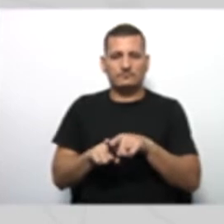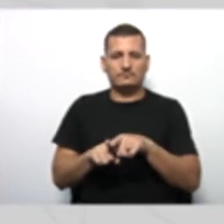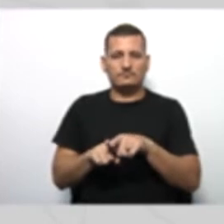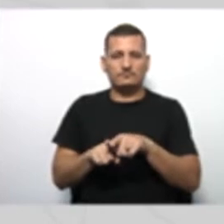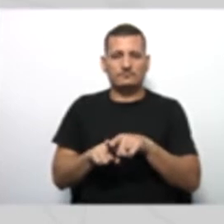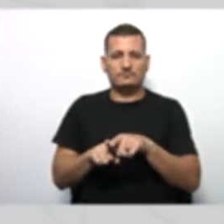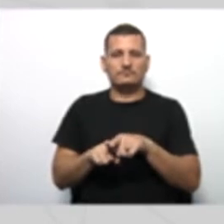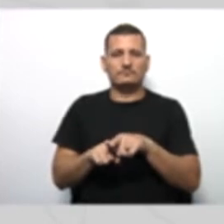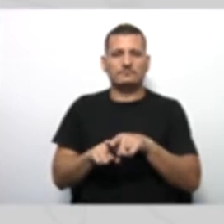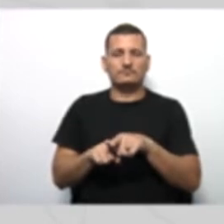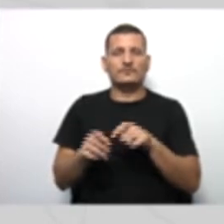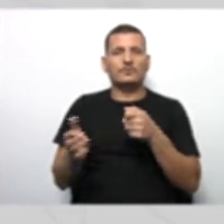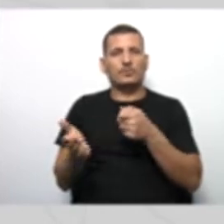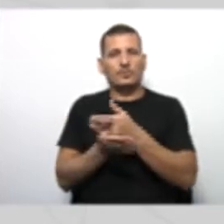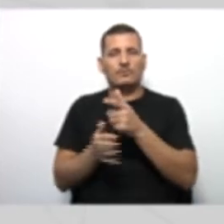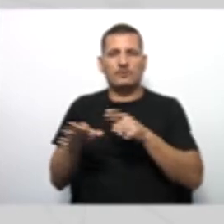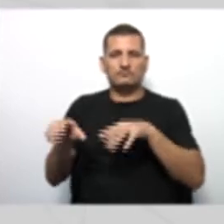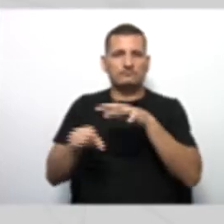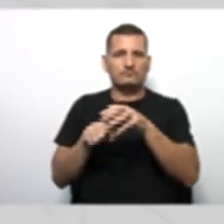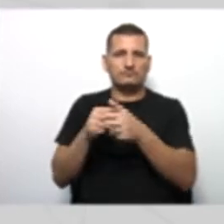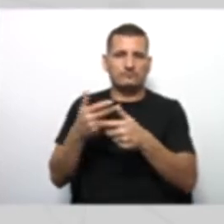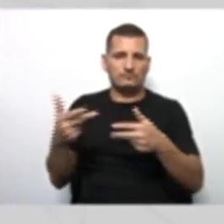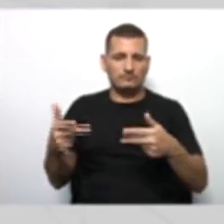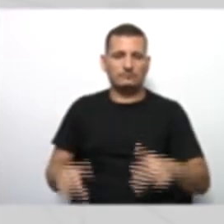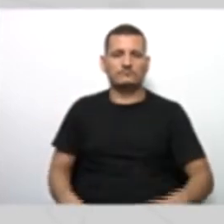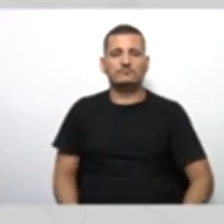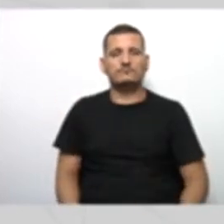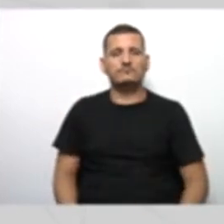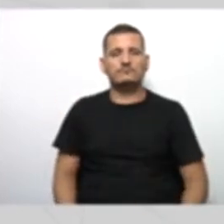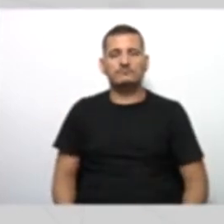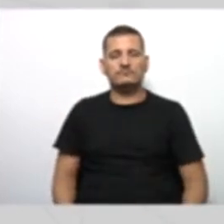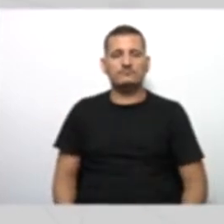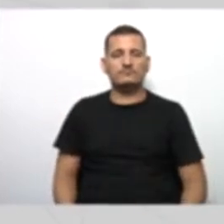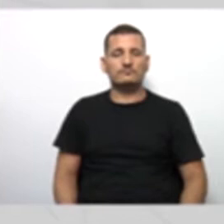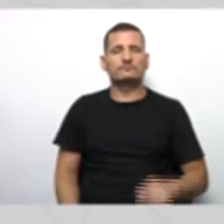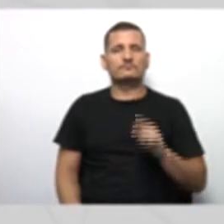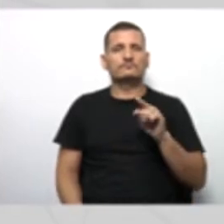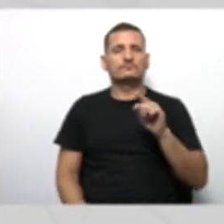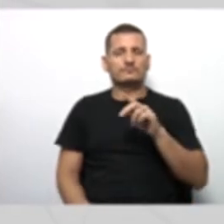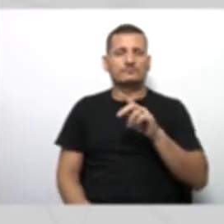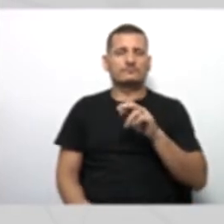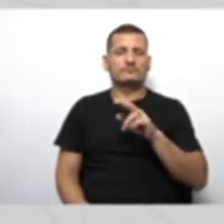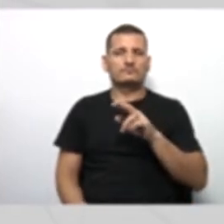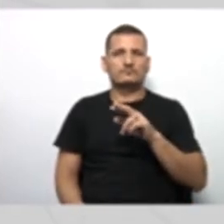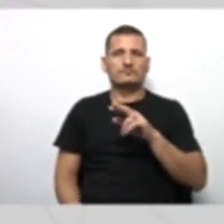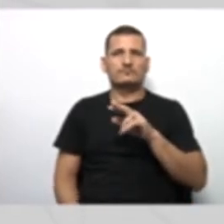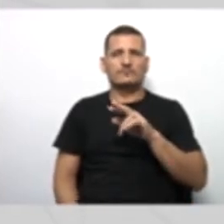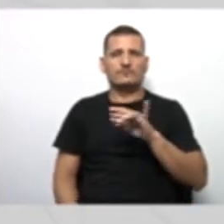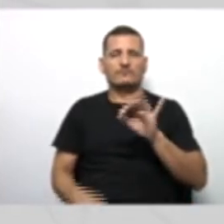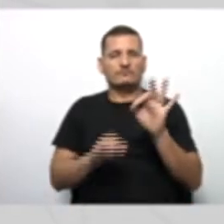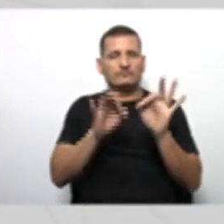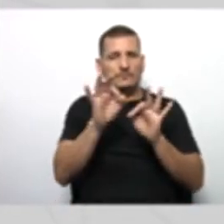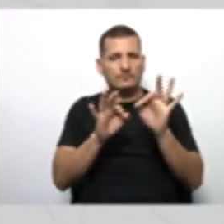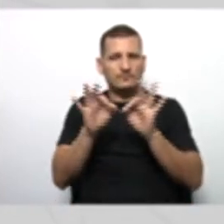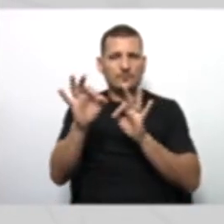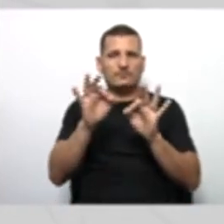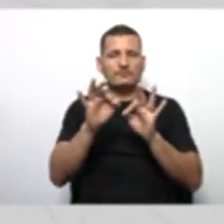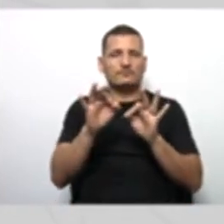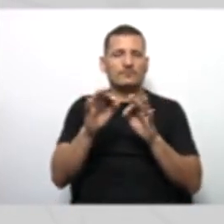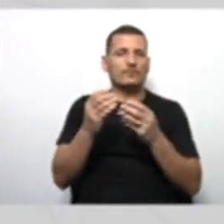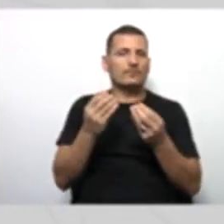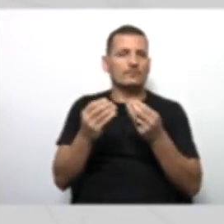os recursos que eu tenho disponível, pessoas, materiais, instalações físicas e por aí vai, e o tempo. Além